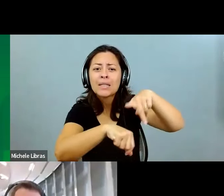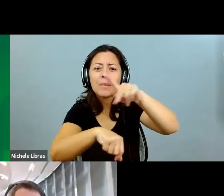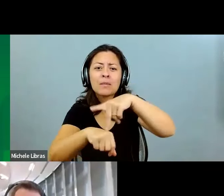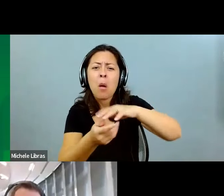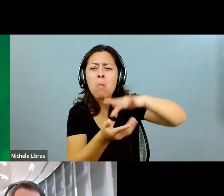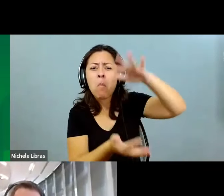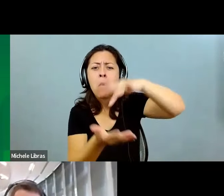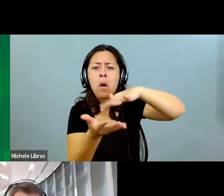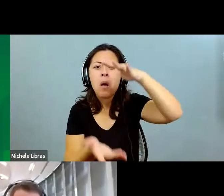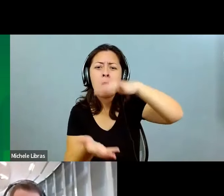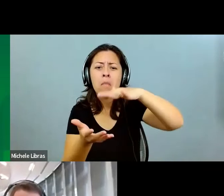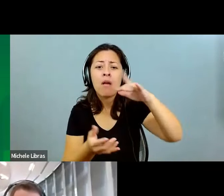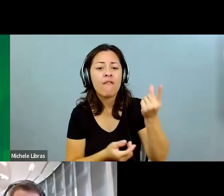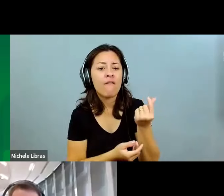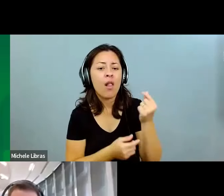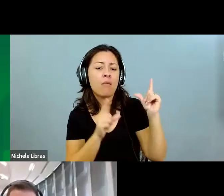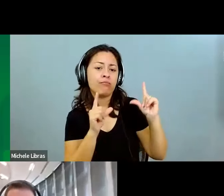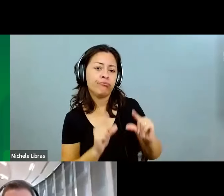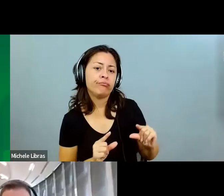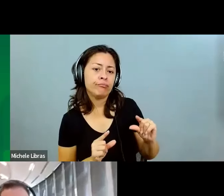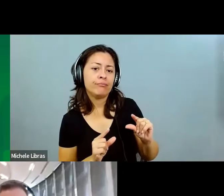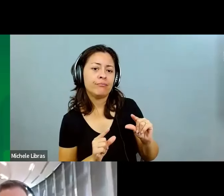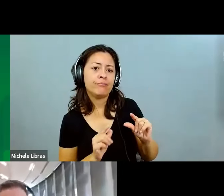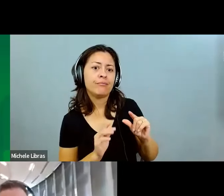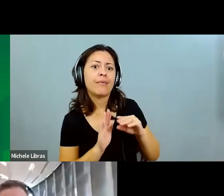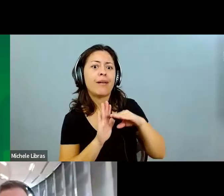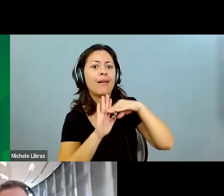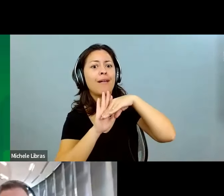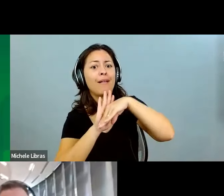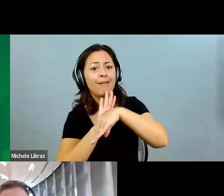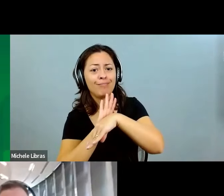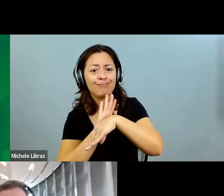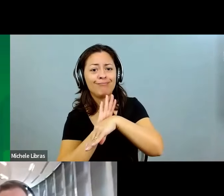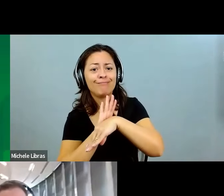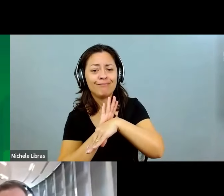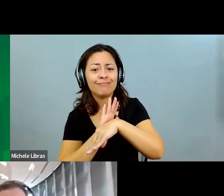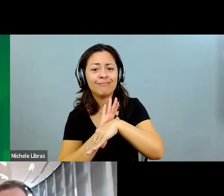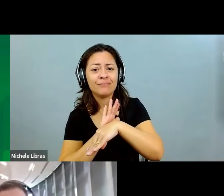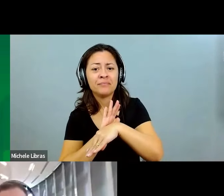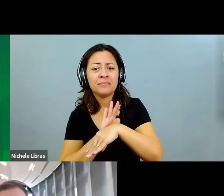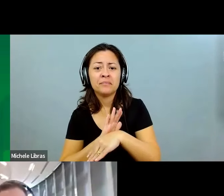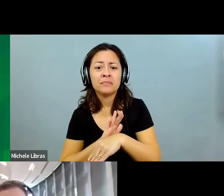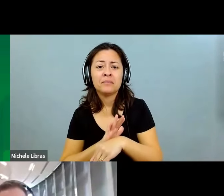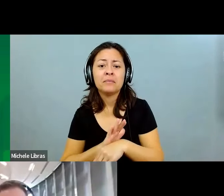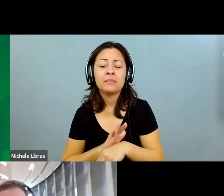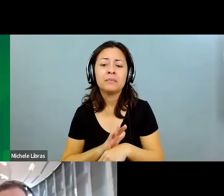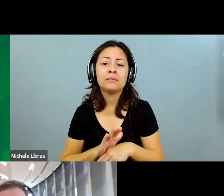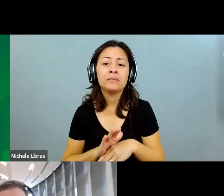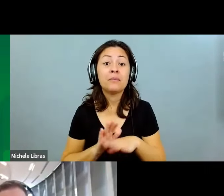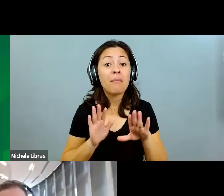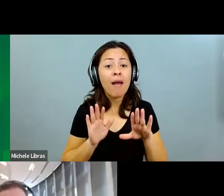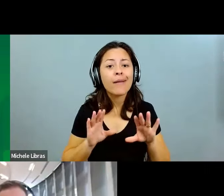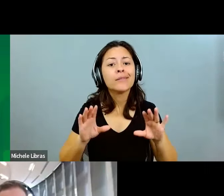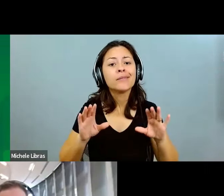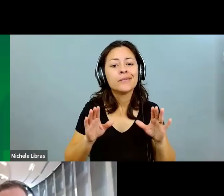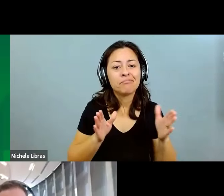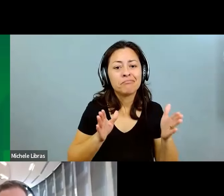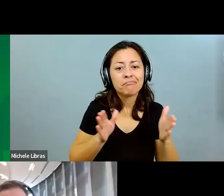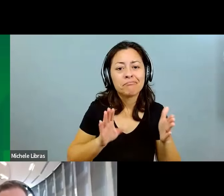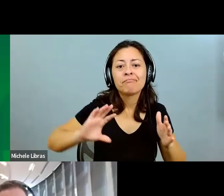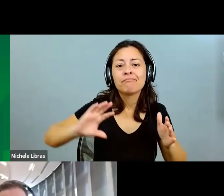preço para baixo e cai mais do que hoje do que tá hoje agora no meio do caminho tem os eventos climáticos que